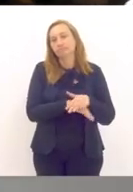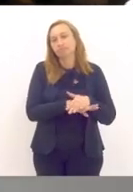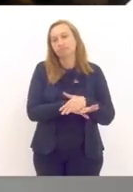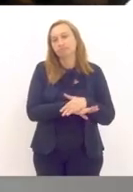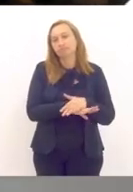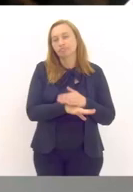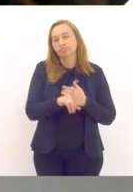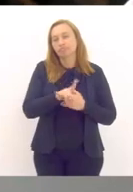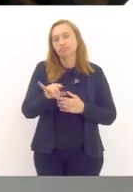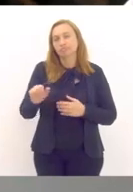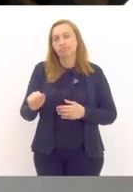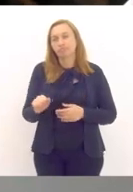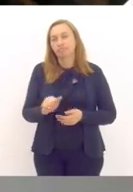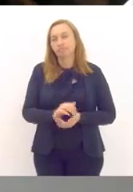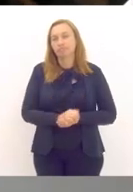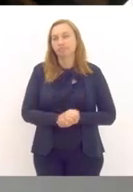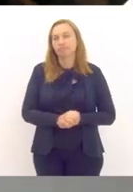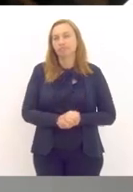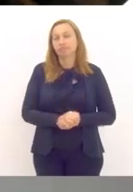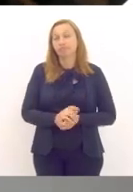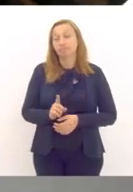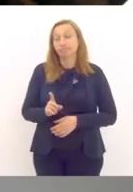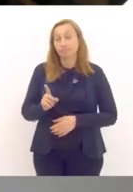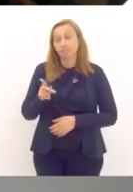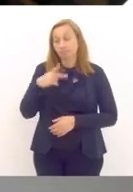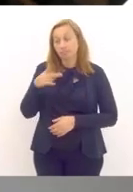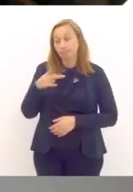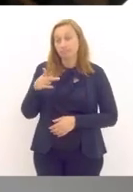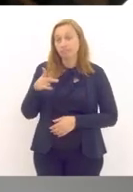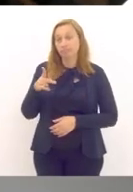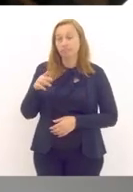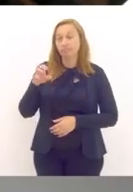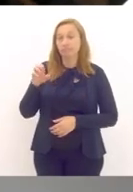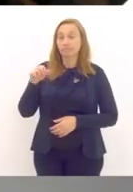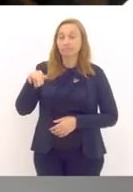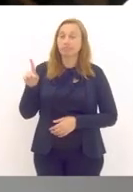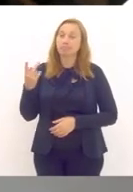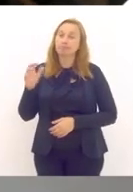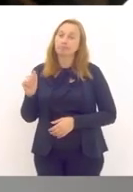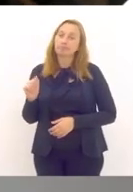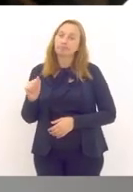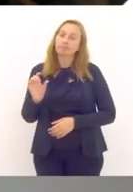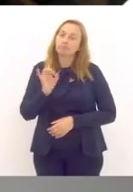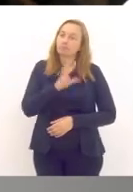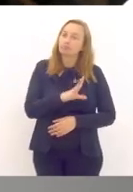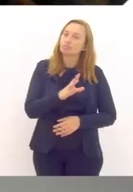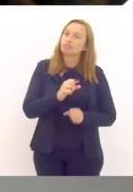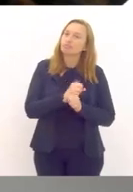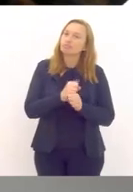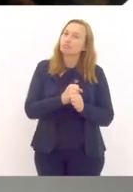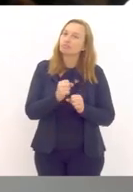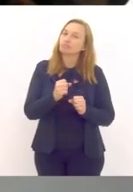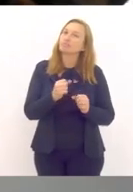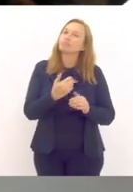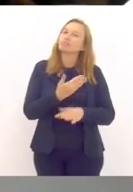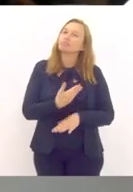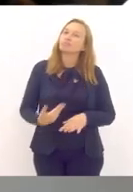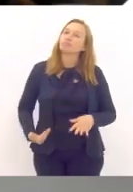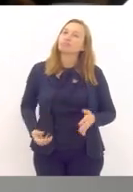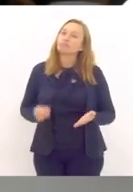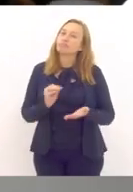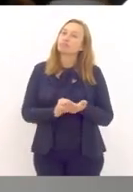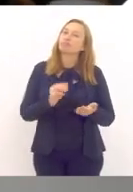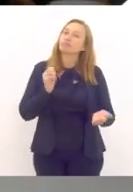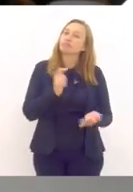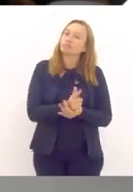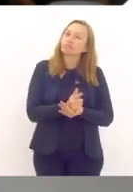é saldo empenhado. Porque, em último ano de governo, o resto a pagar